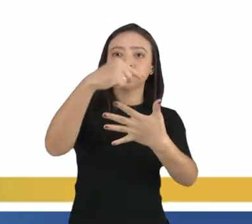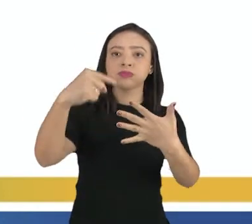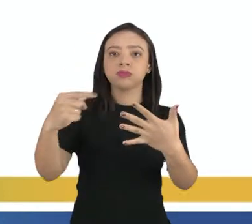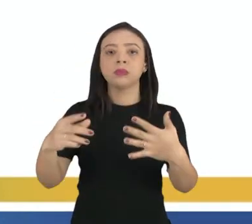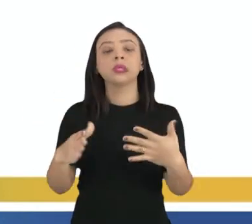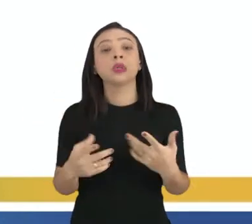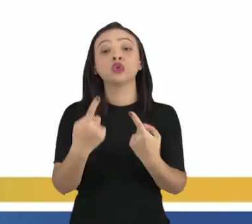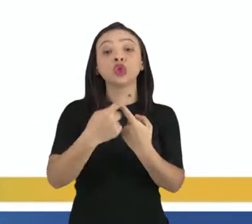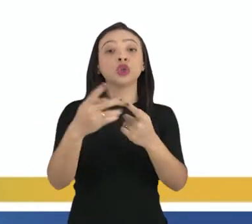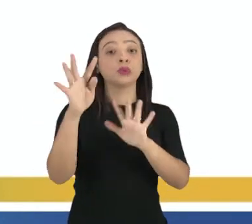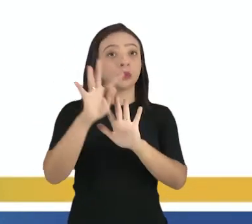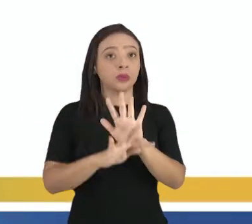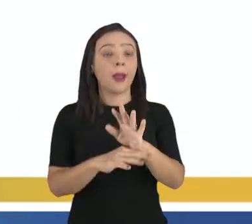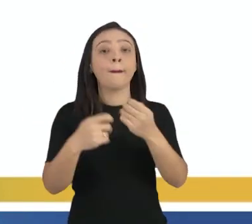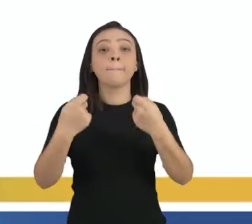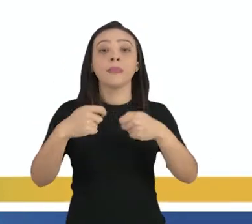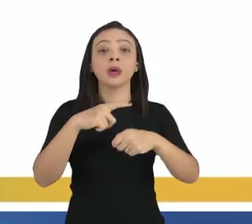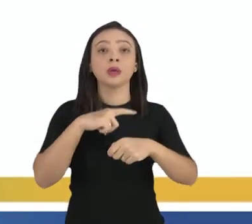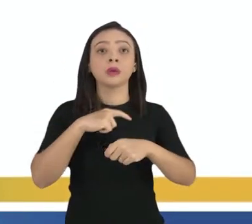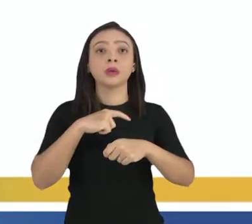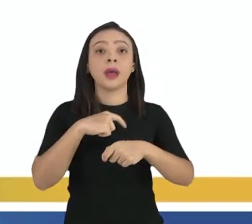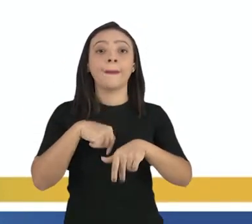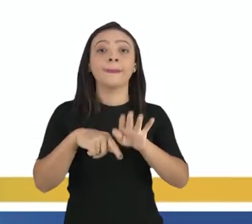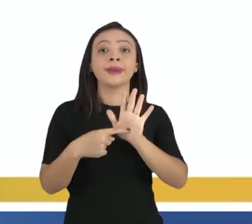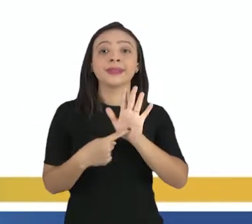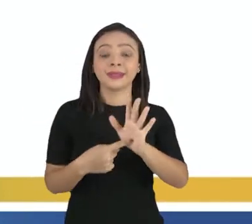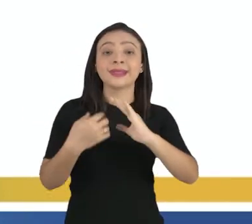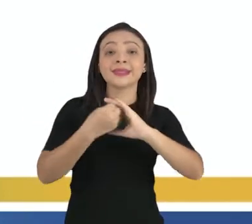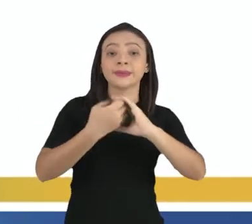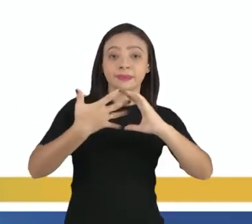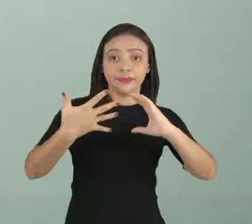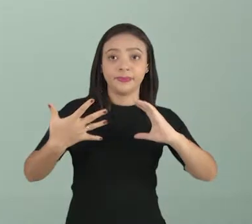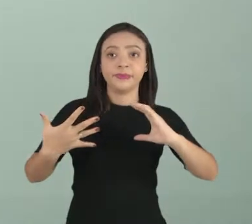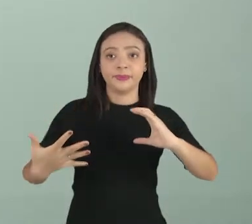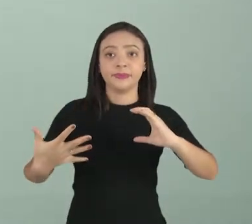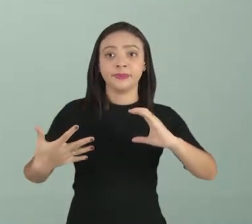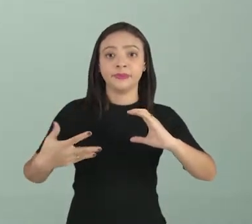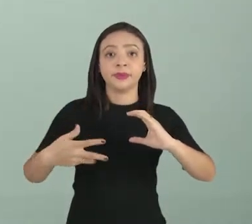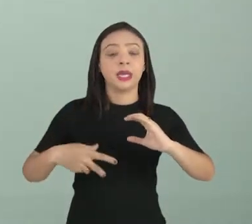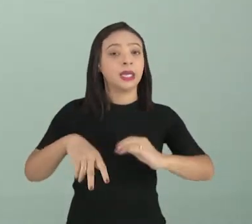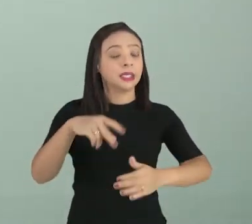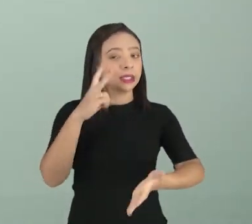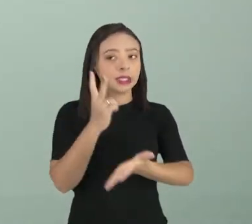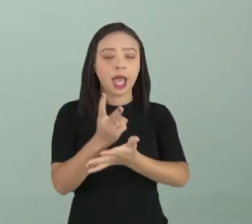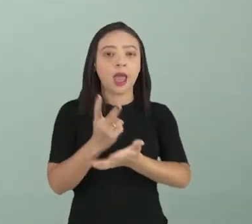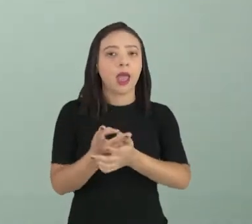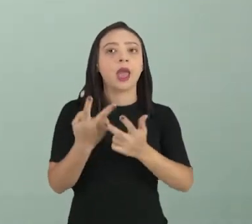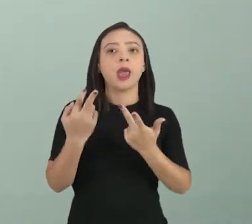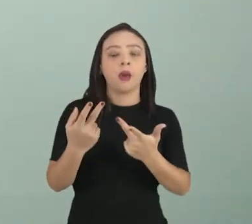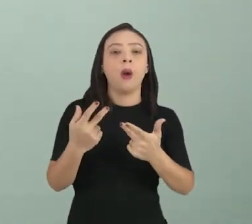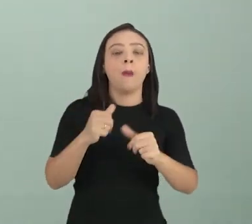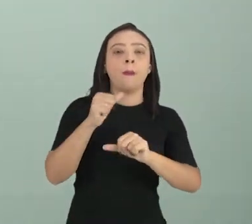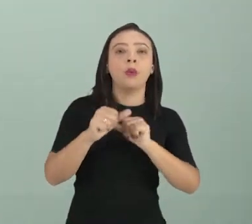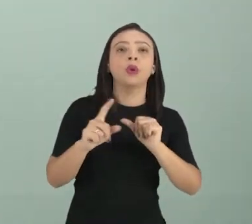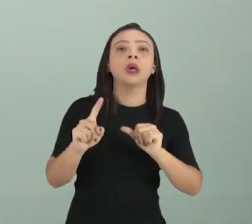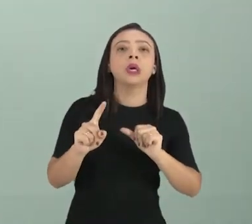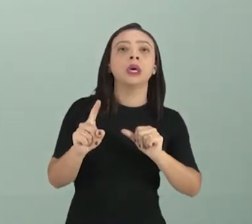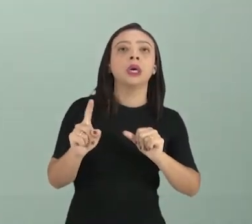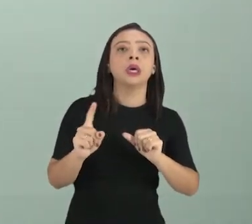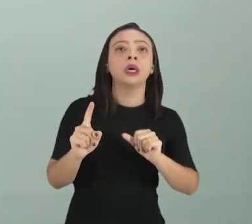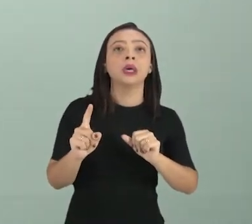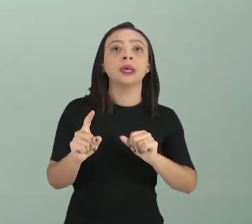de tipos de textos nós vamos ter determinadas características fixas que vão